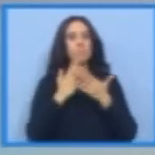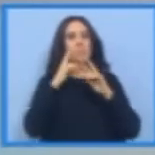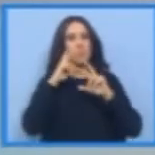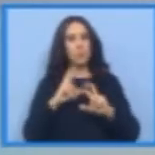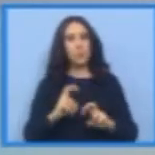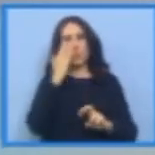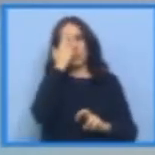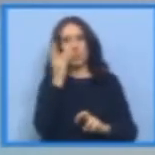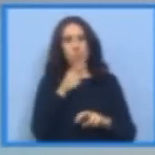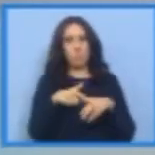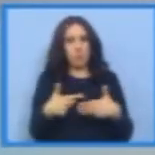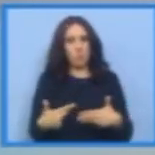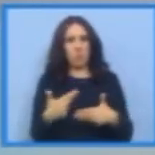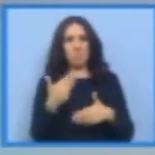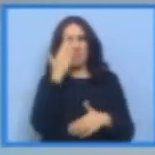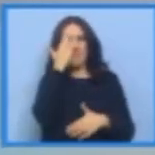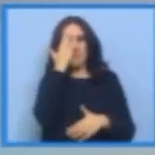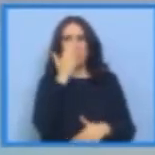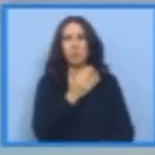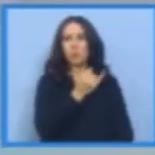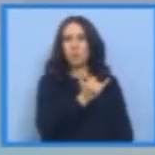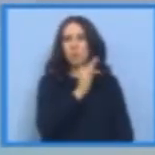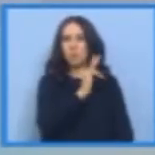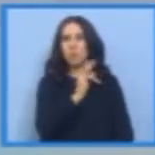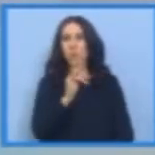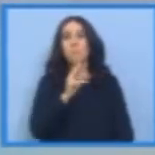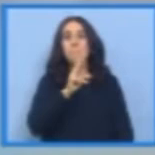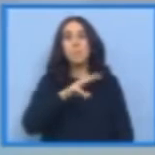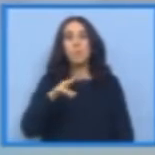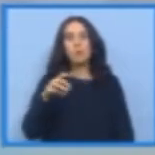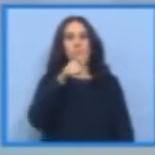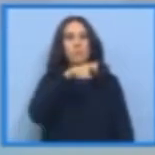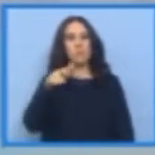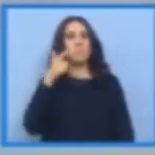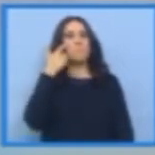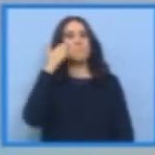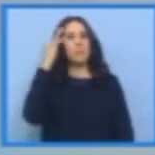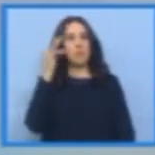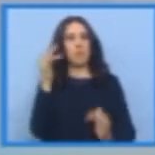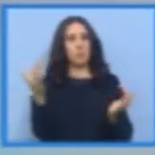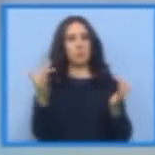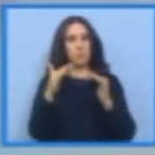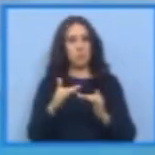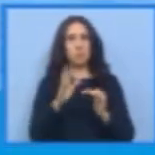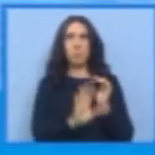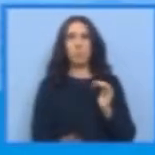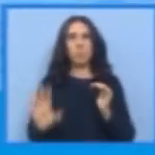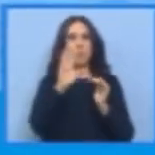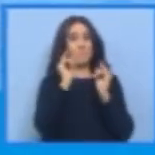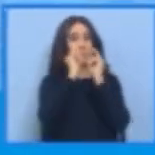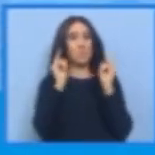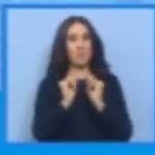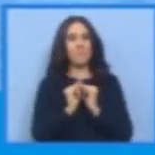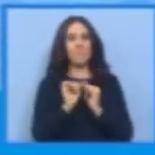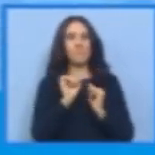número atual, aproximado, que são 244 milhões de migrantes a nível global, de migrantes internacionais, o